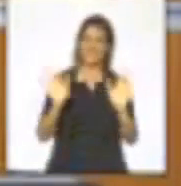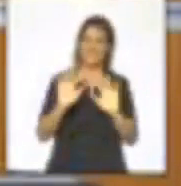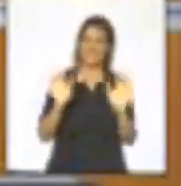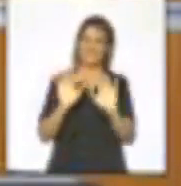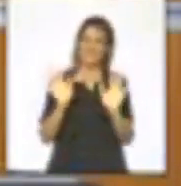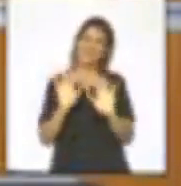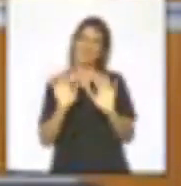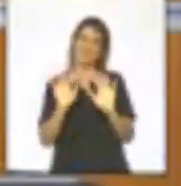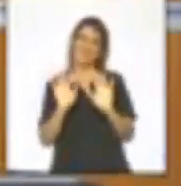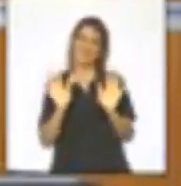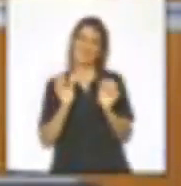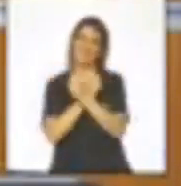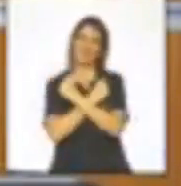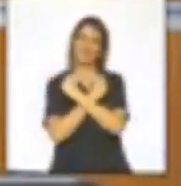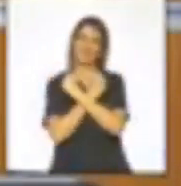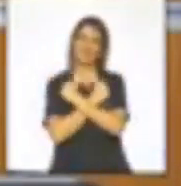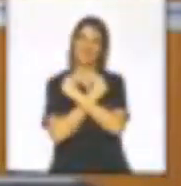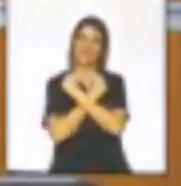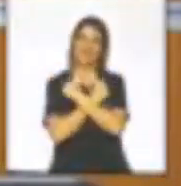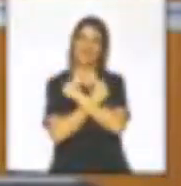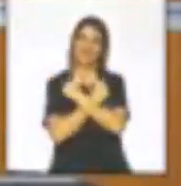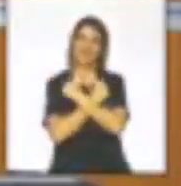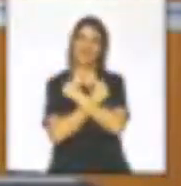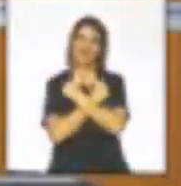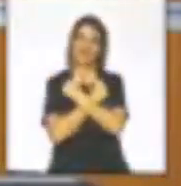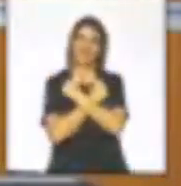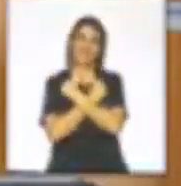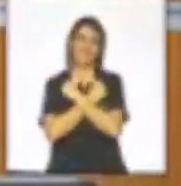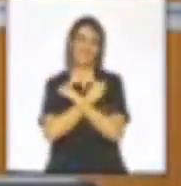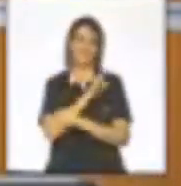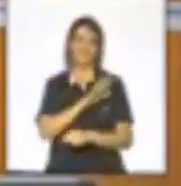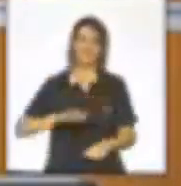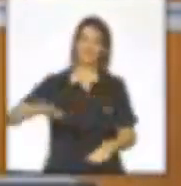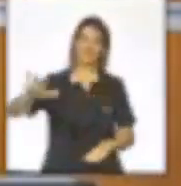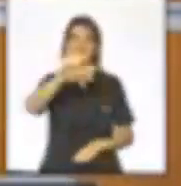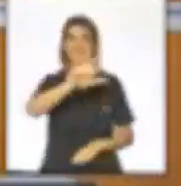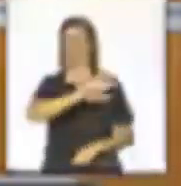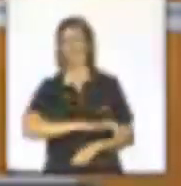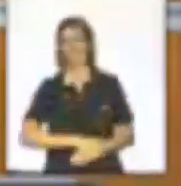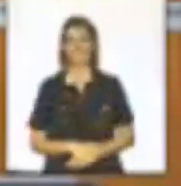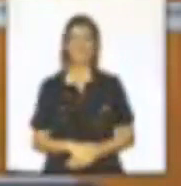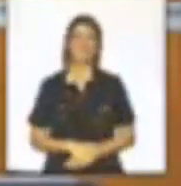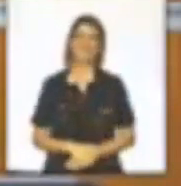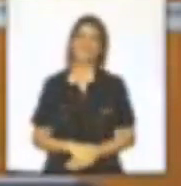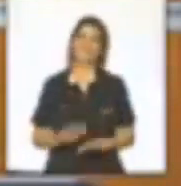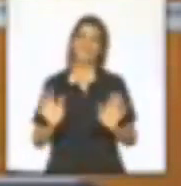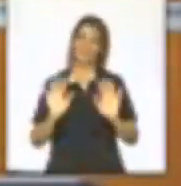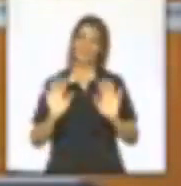todos! Um abraço virtual aí para todos, hein? Sucesso, hein?